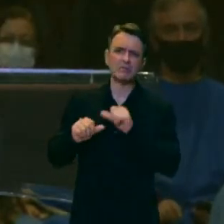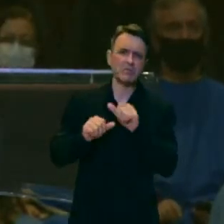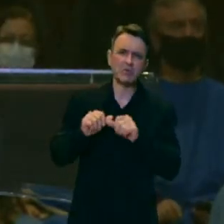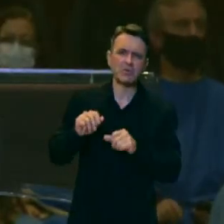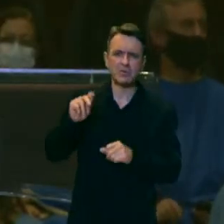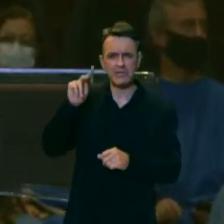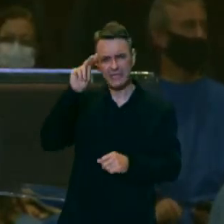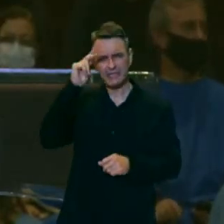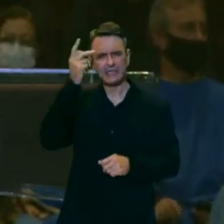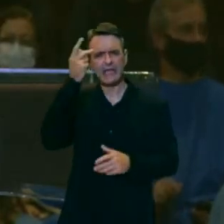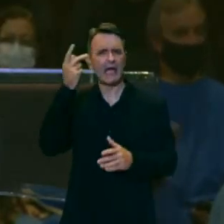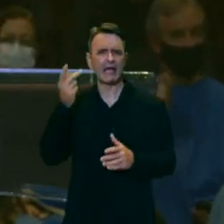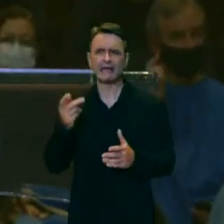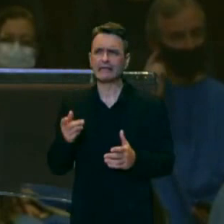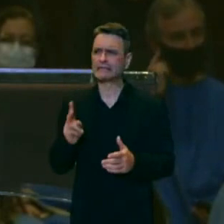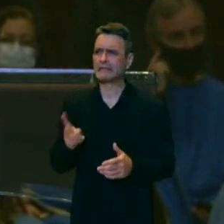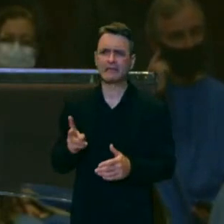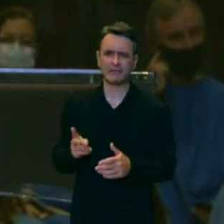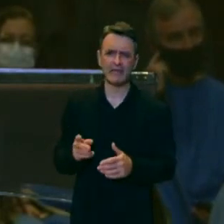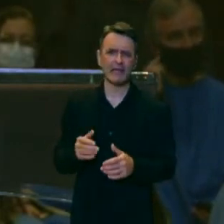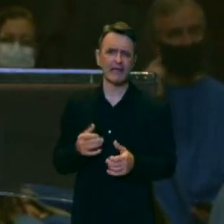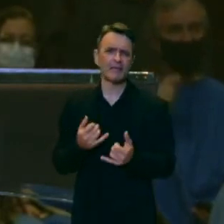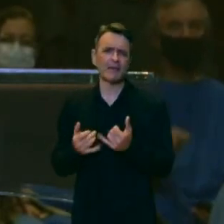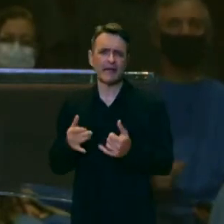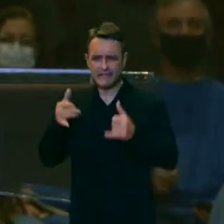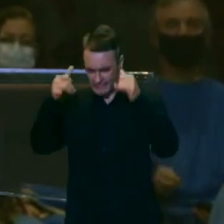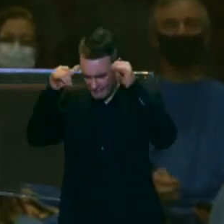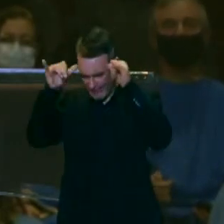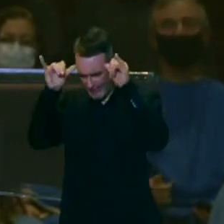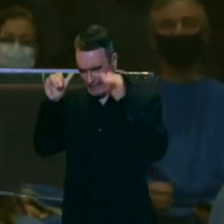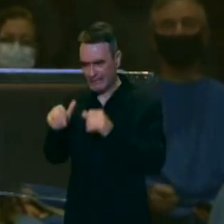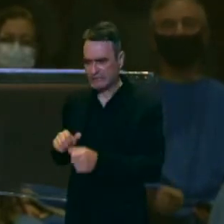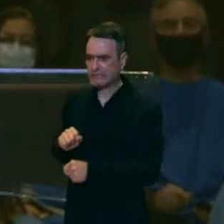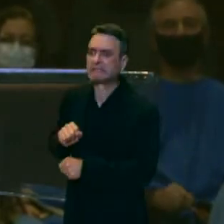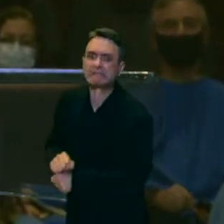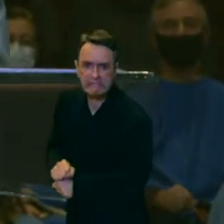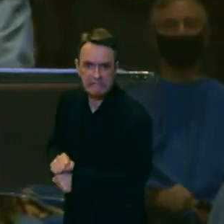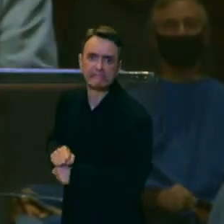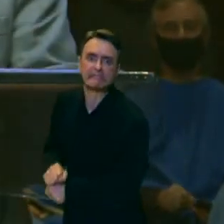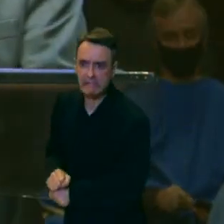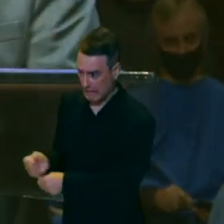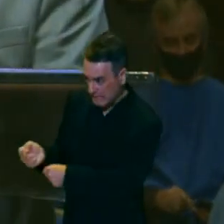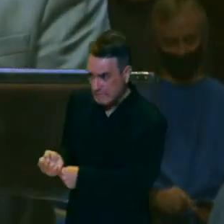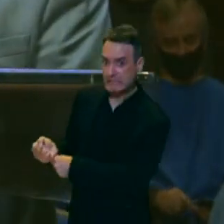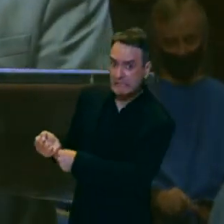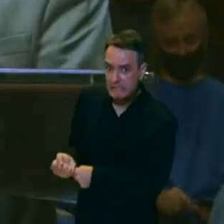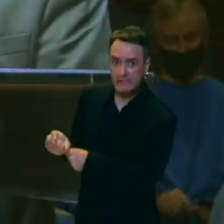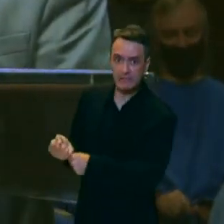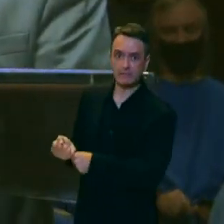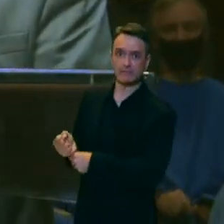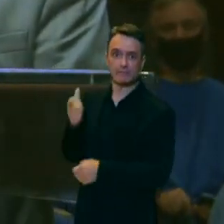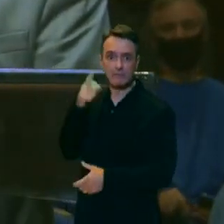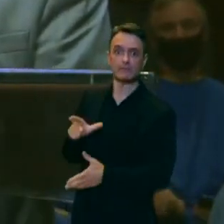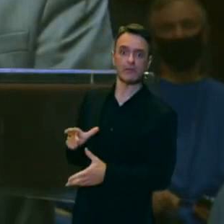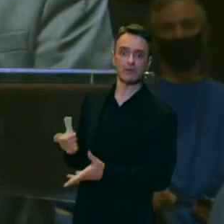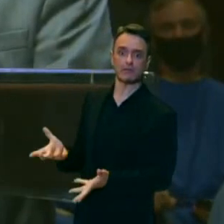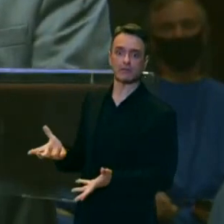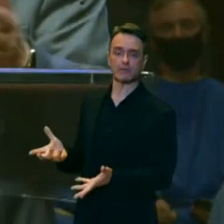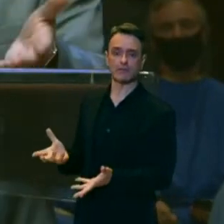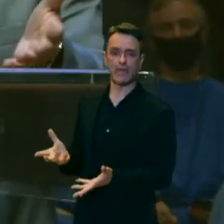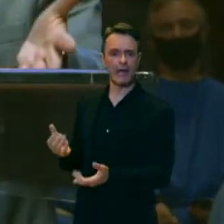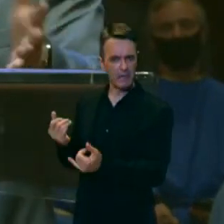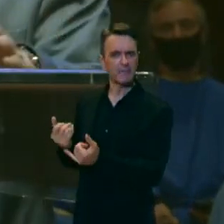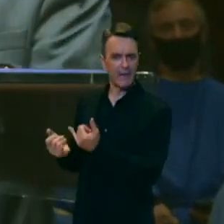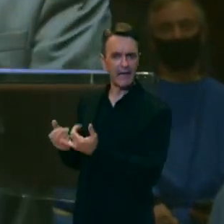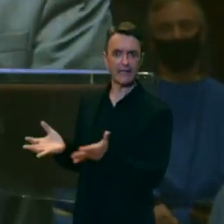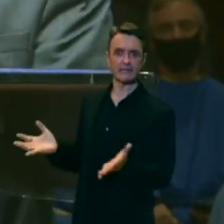Já viu vaca que empaca no meio do caminho? Ou então burro, né, ele para, mas não tem quem faz o bicho andar, não é? E às